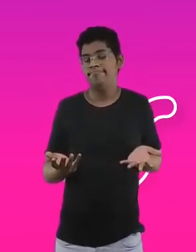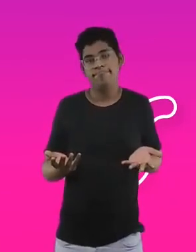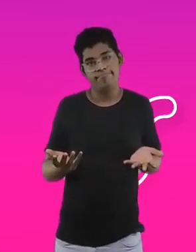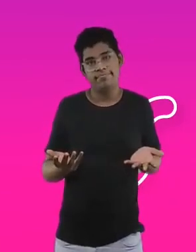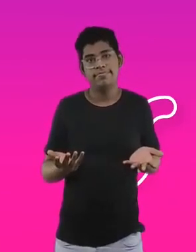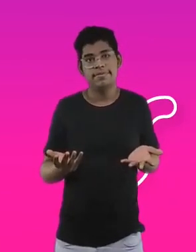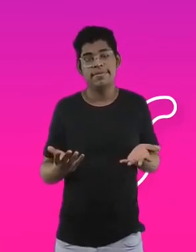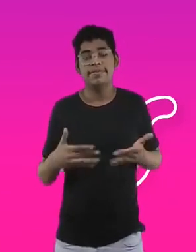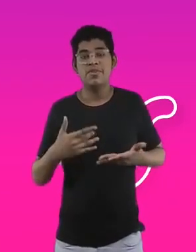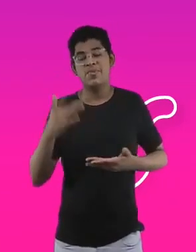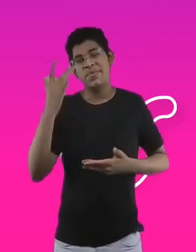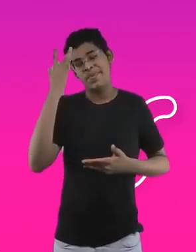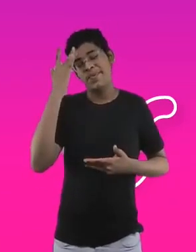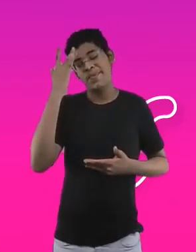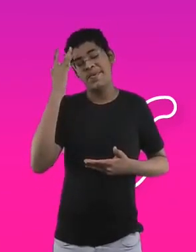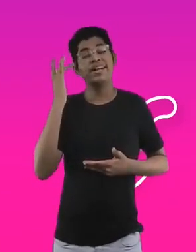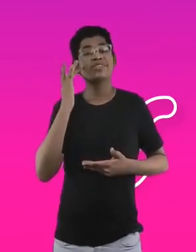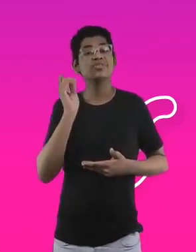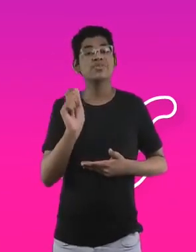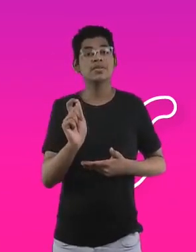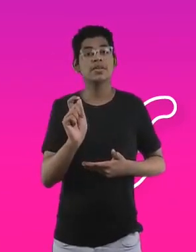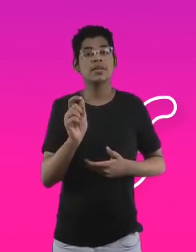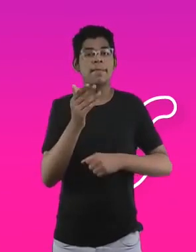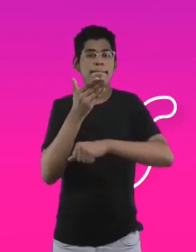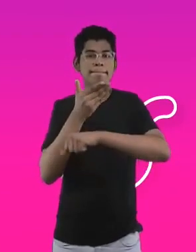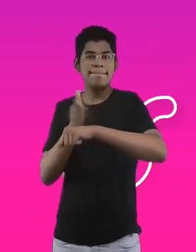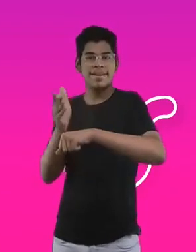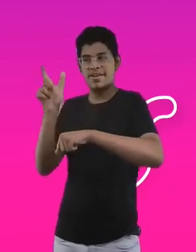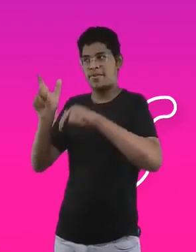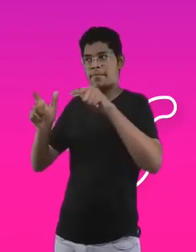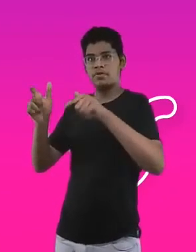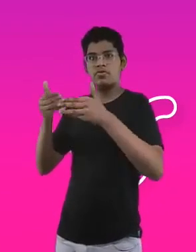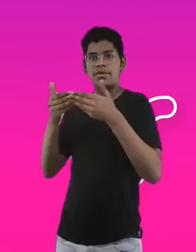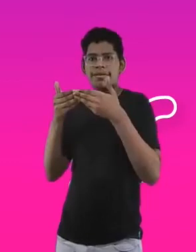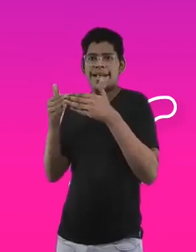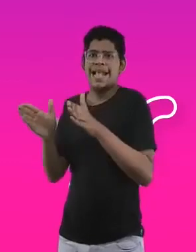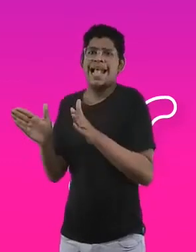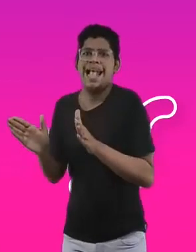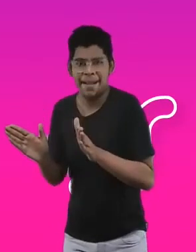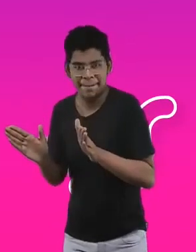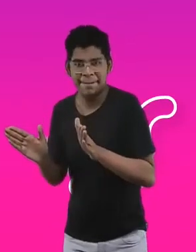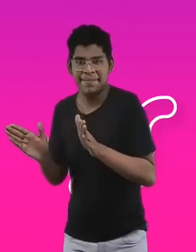do que a branquitude abrir espaços para que